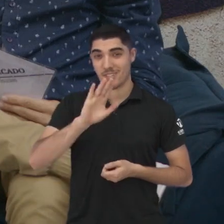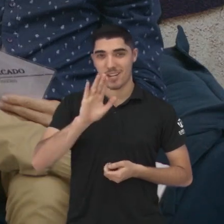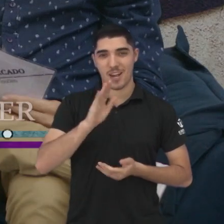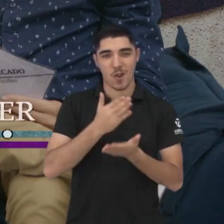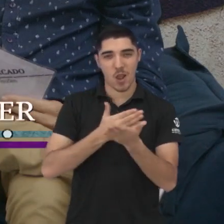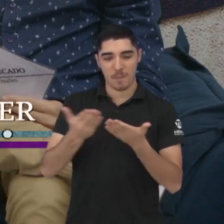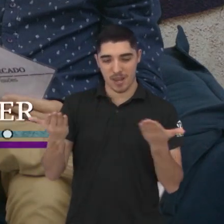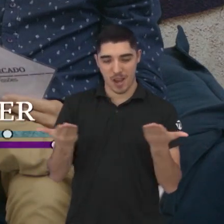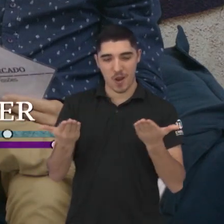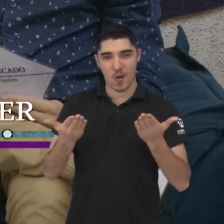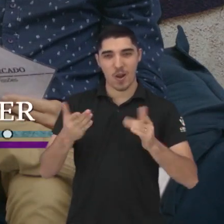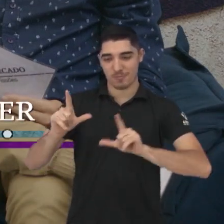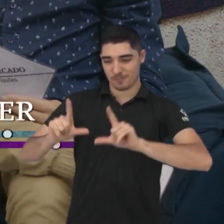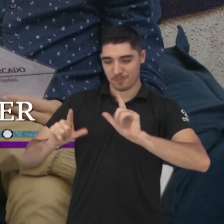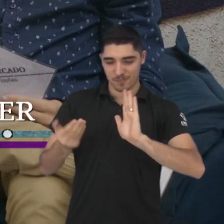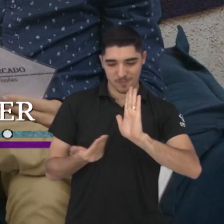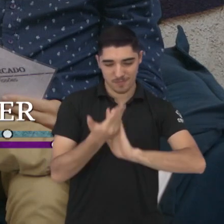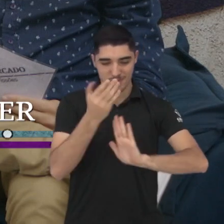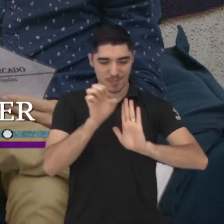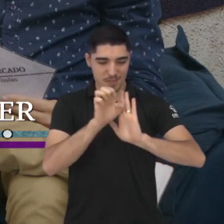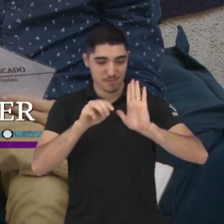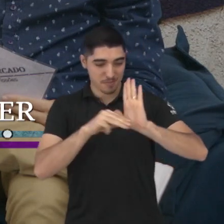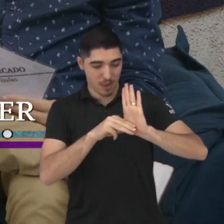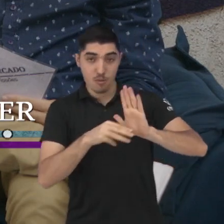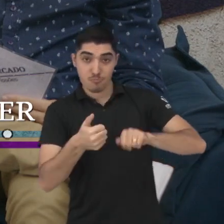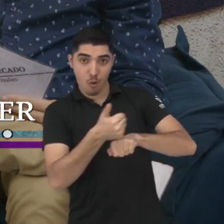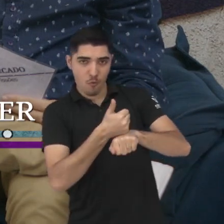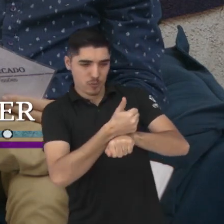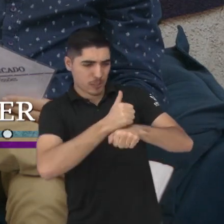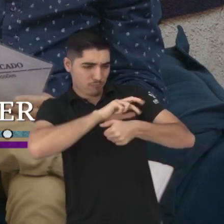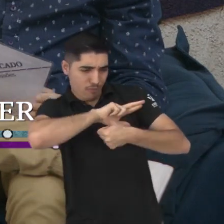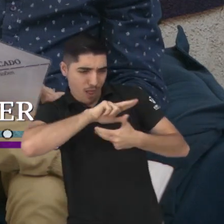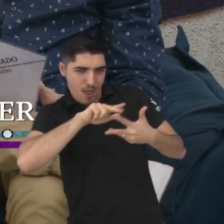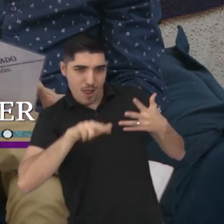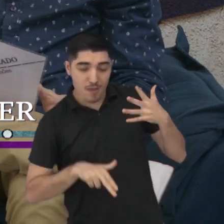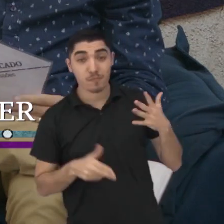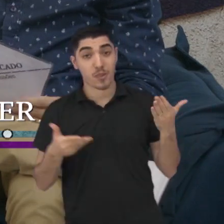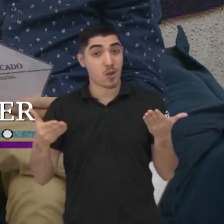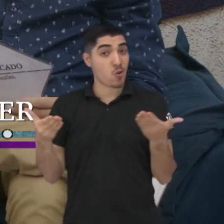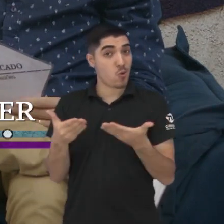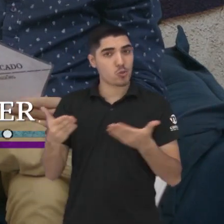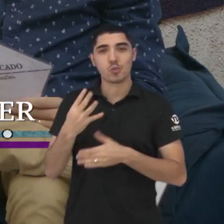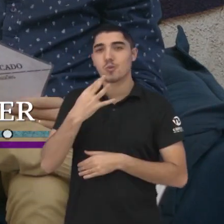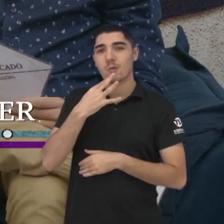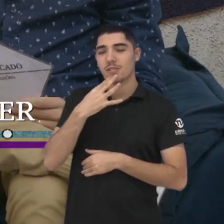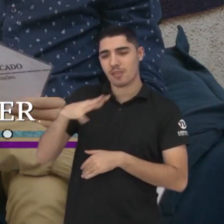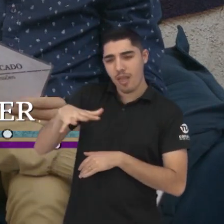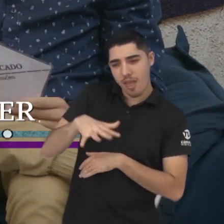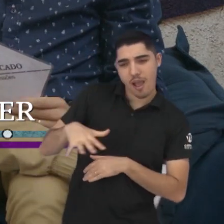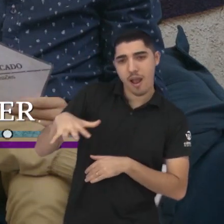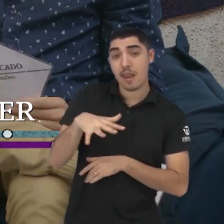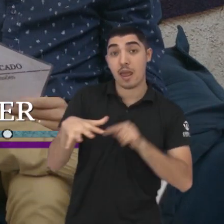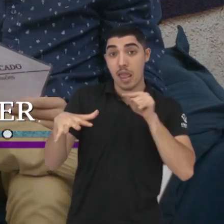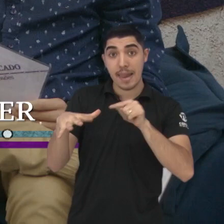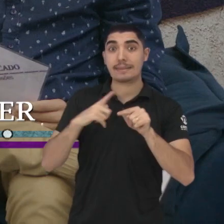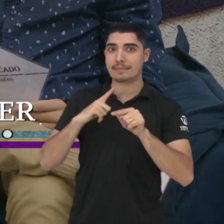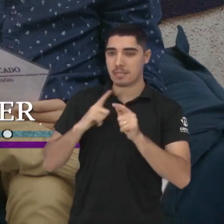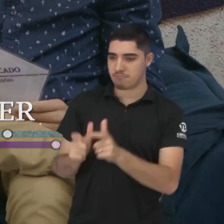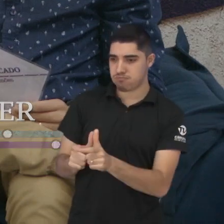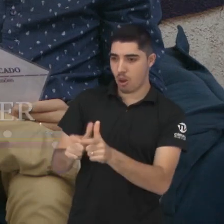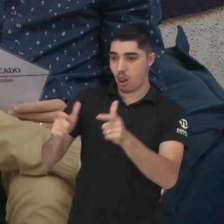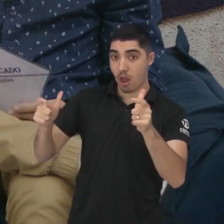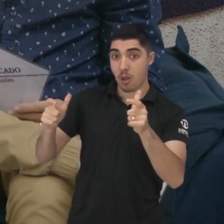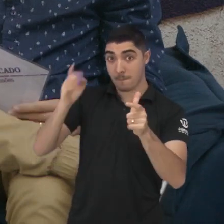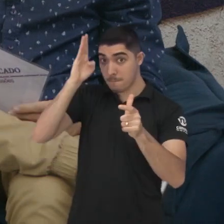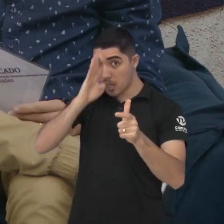Olá, está começando mais um Estação Mercado, Carreiras e Profissões. Hoje vamos fazer um tour por um dos segmentos que mais cresce no